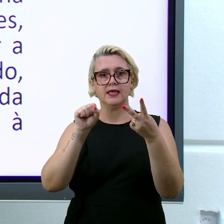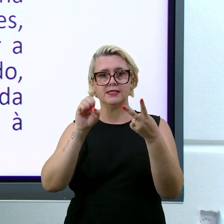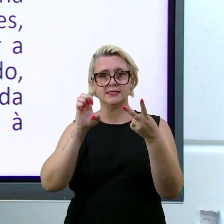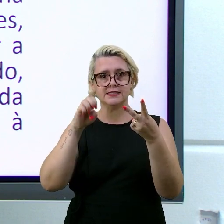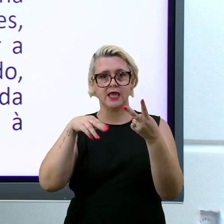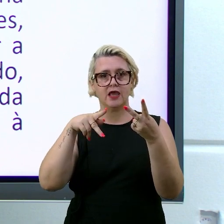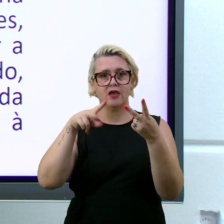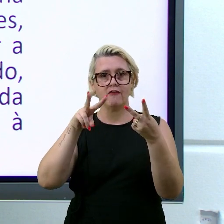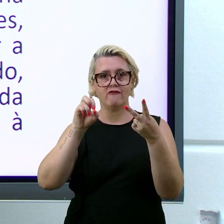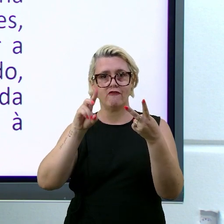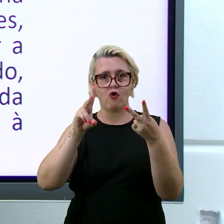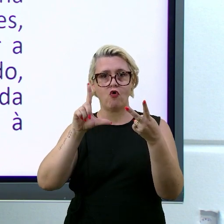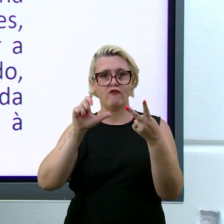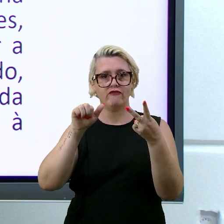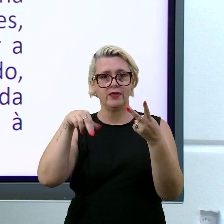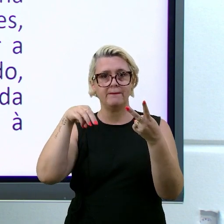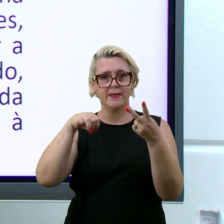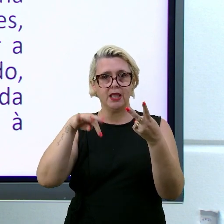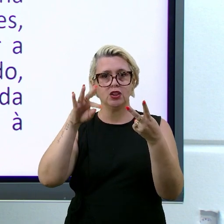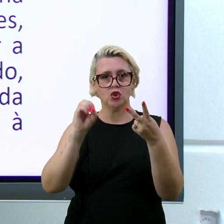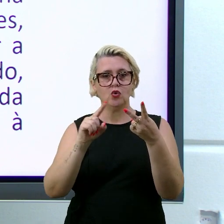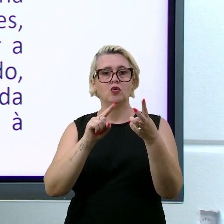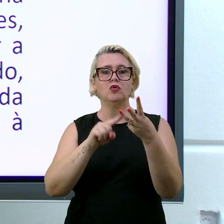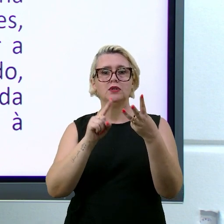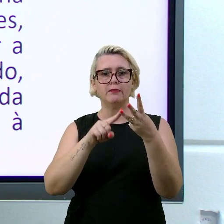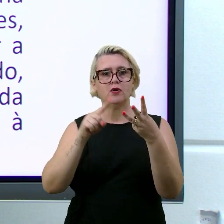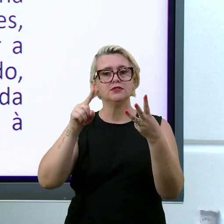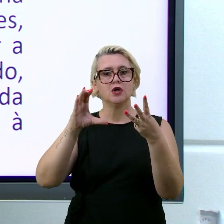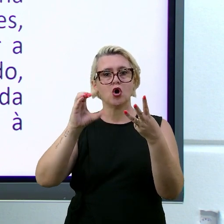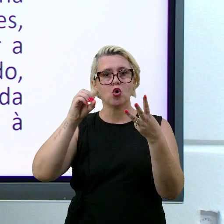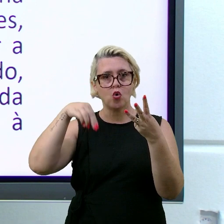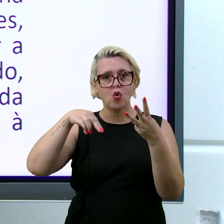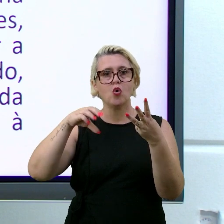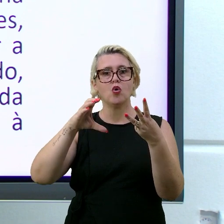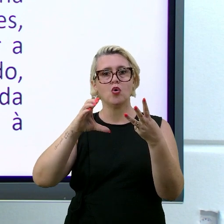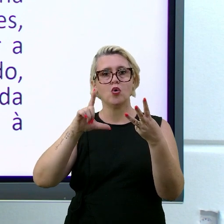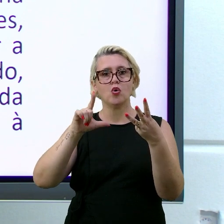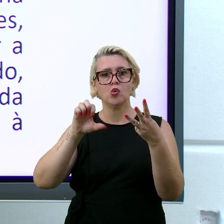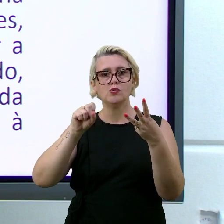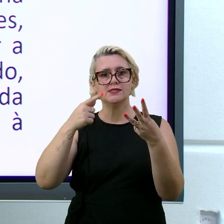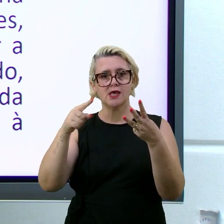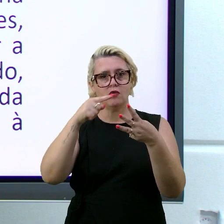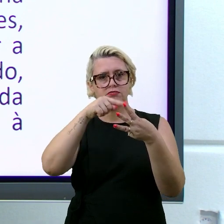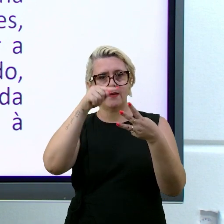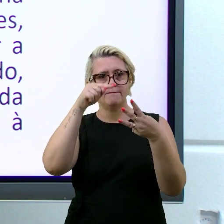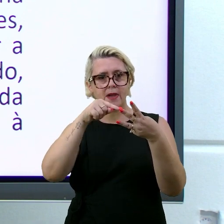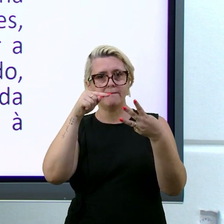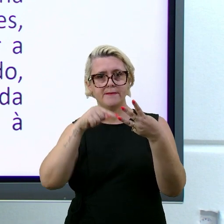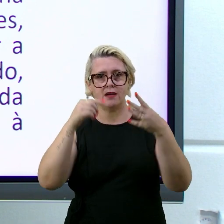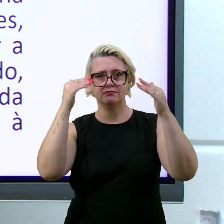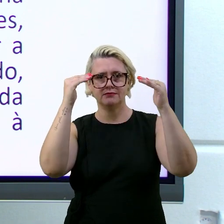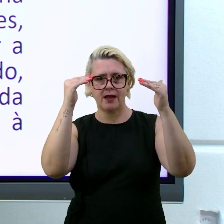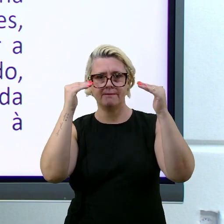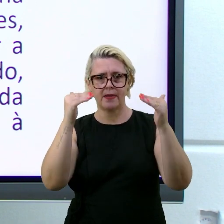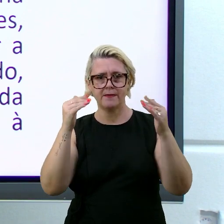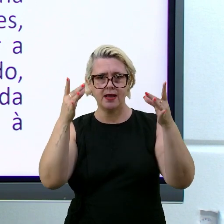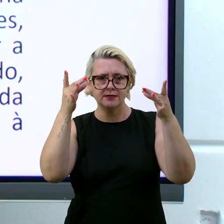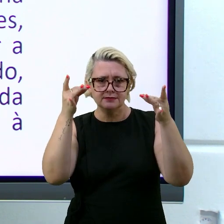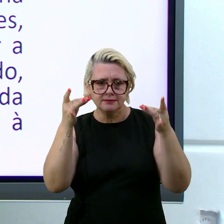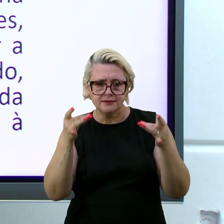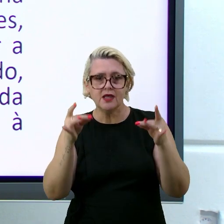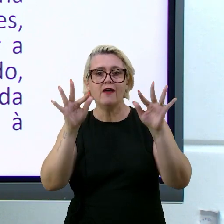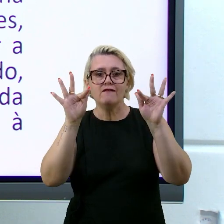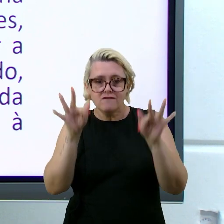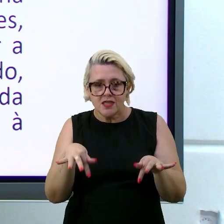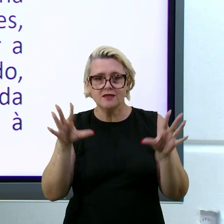eu explico, detalho, faço uma explicação bem bacana, completa, bem detalhada, e depois eu fecho o